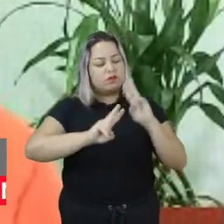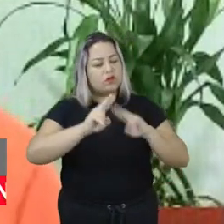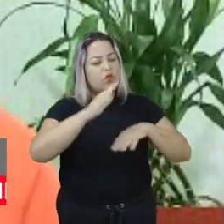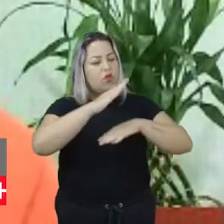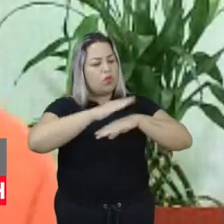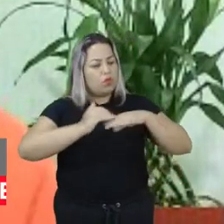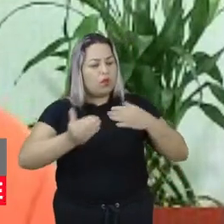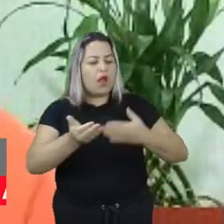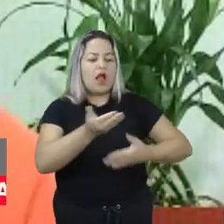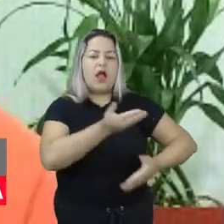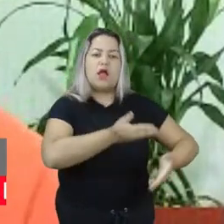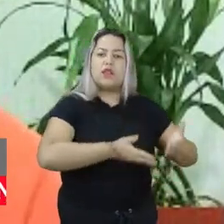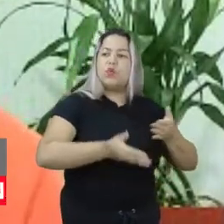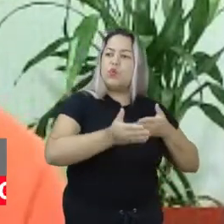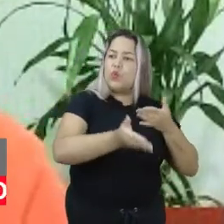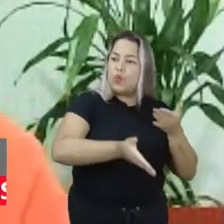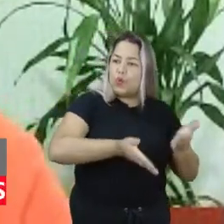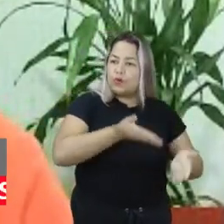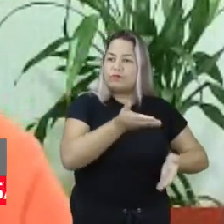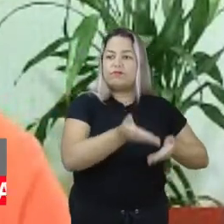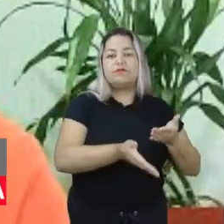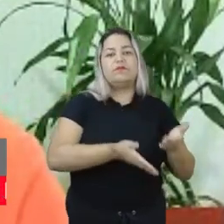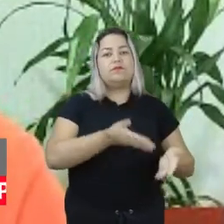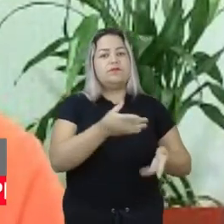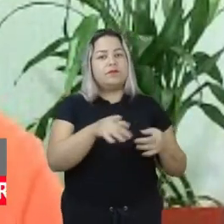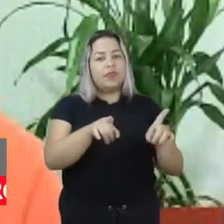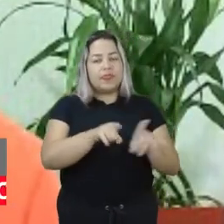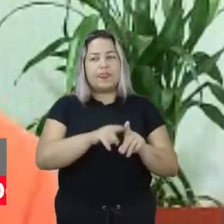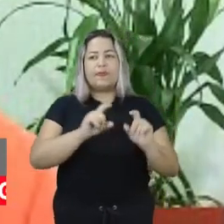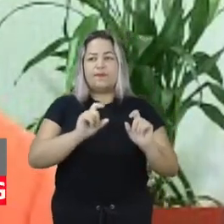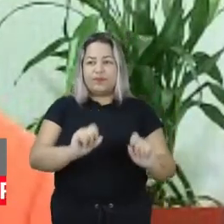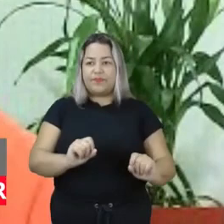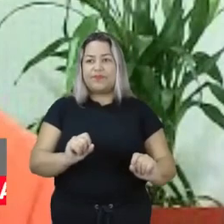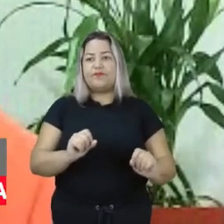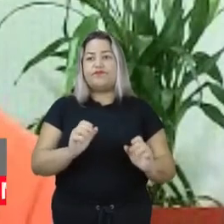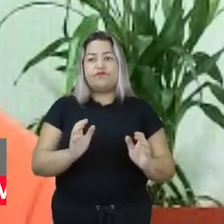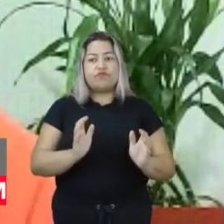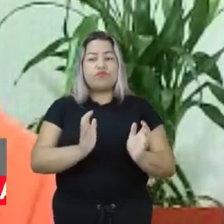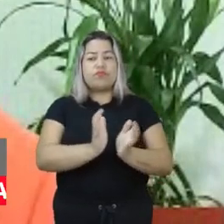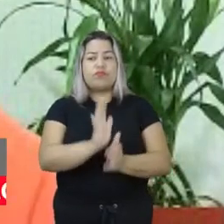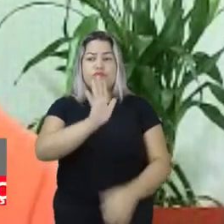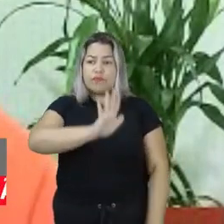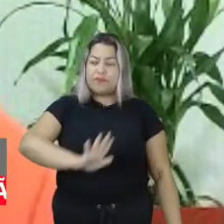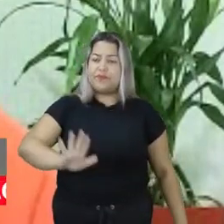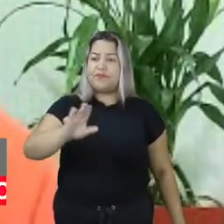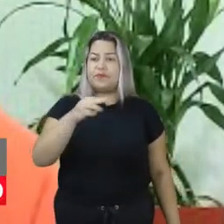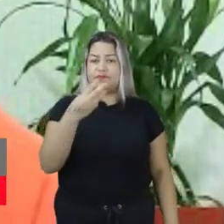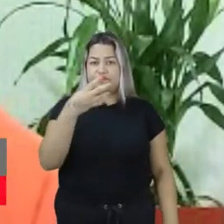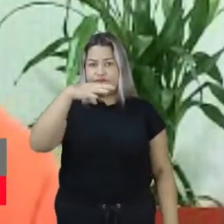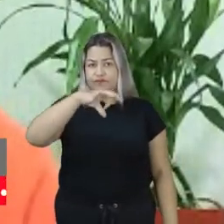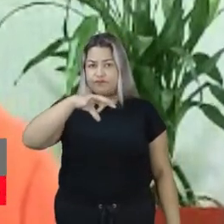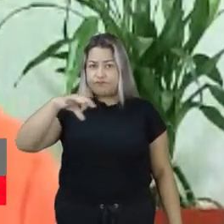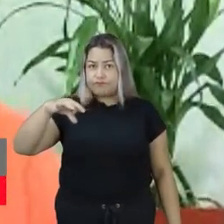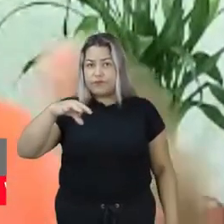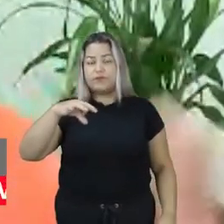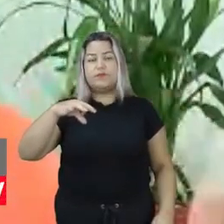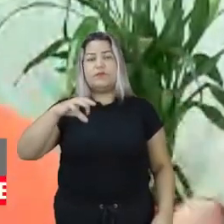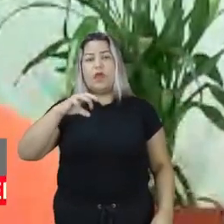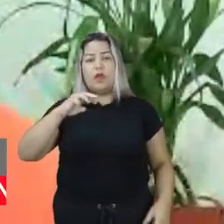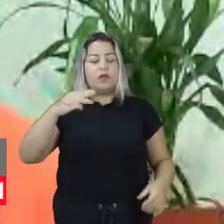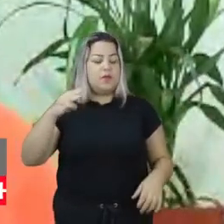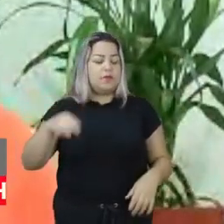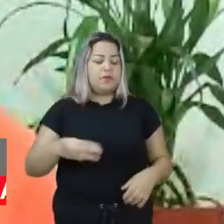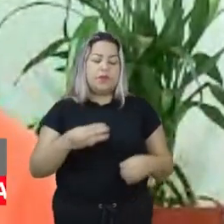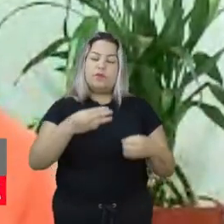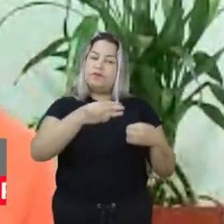faz a diferença. Aqui a gente também tem um adicional, que a Itaipu Binacional começou também a ajudar os 399 municípios, coisa que não ocorria